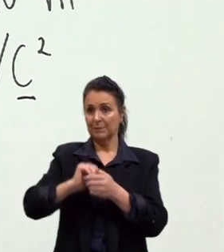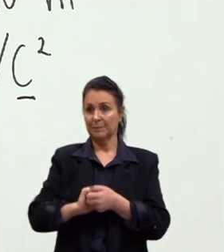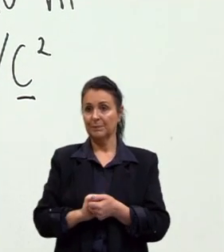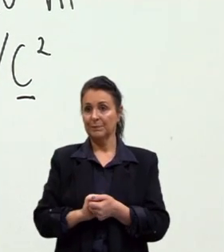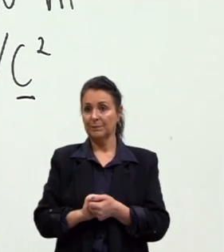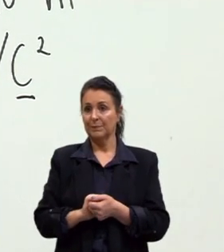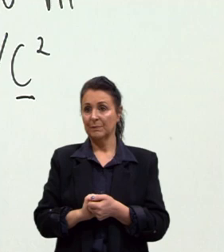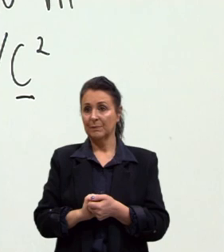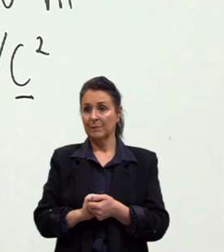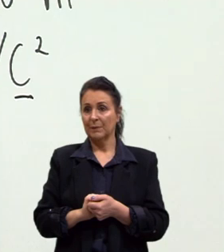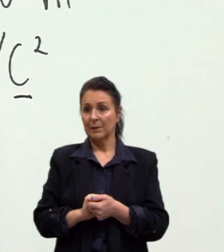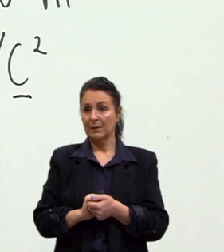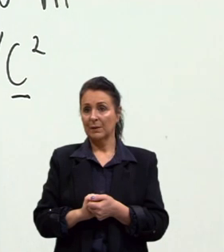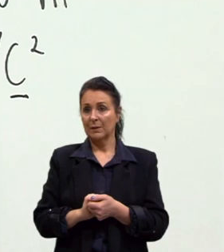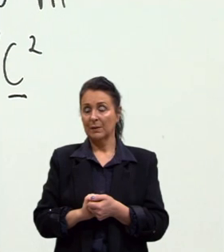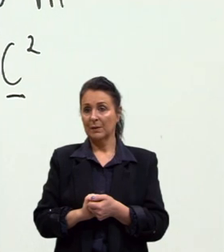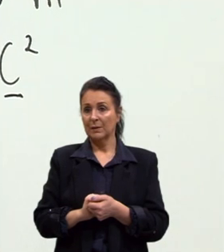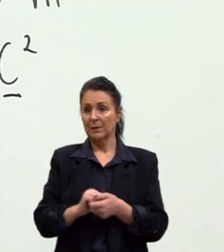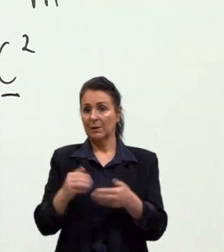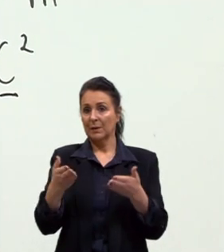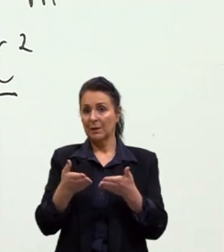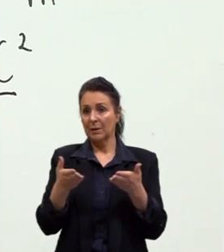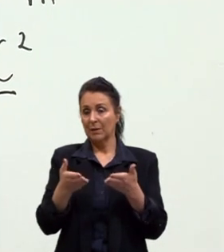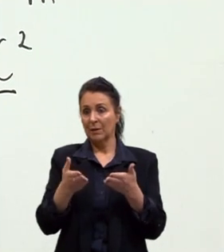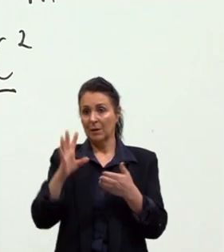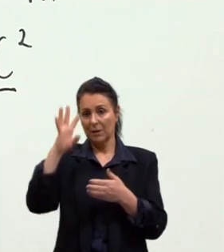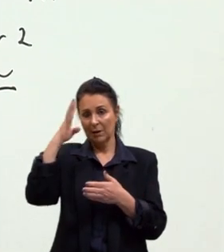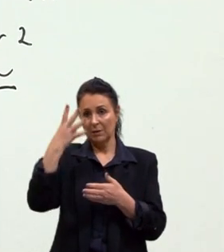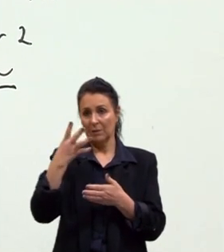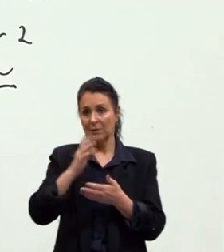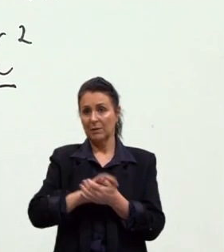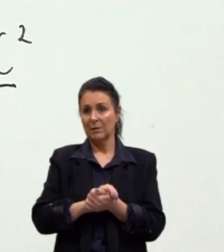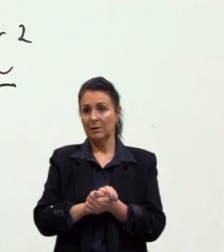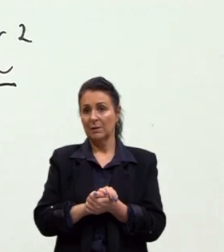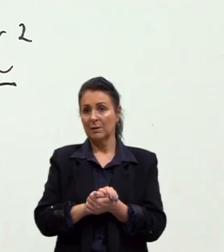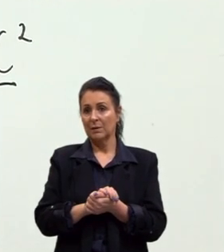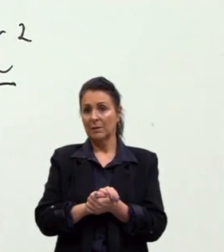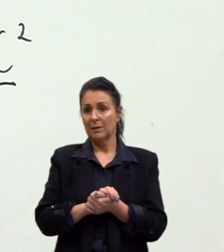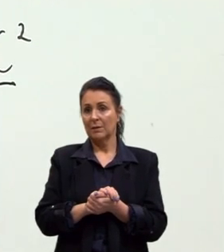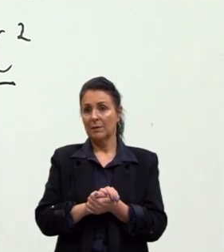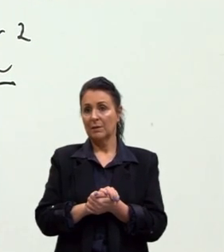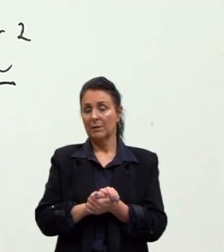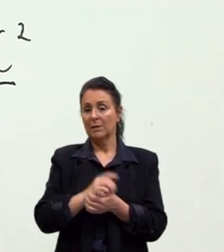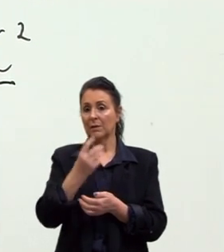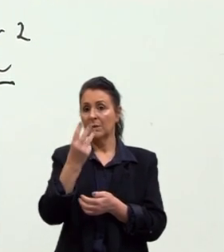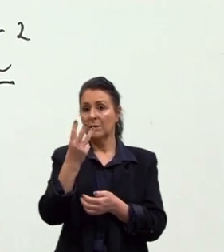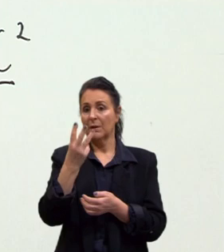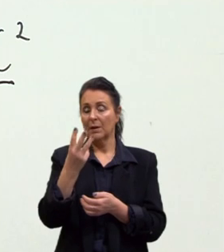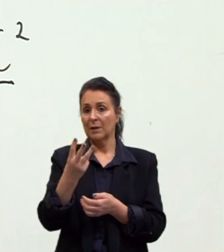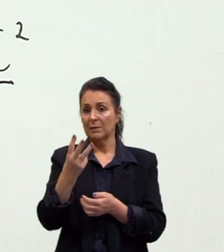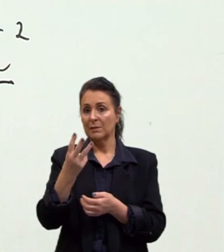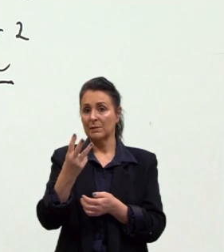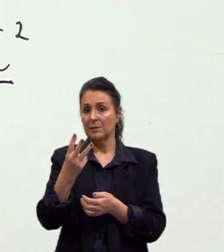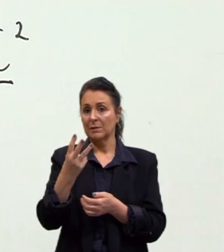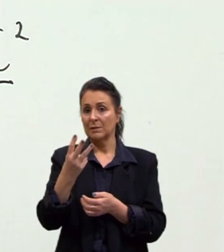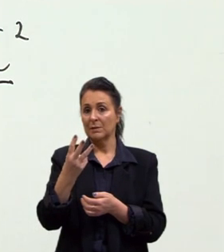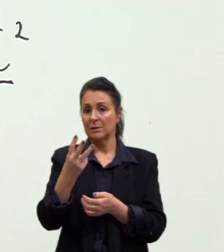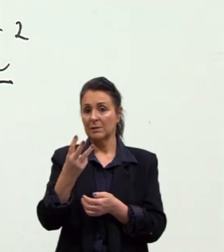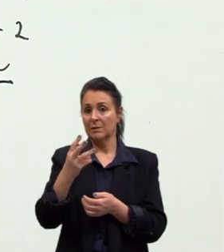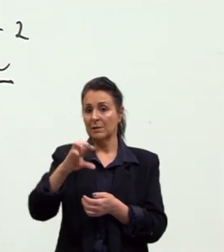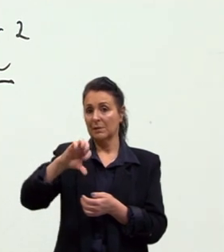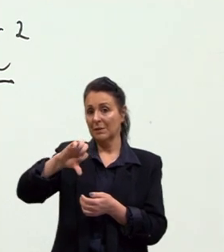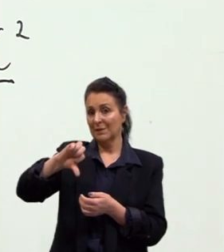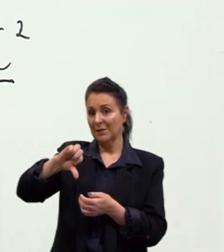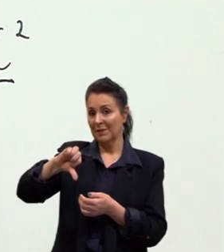vou diferente tá vamos resolver essa daqui de baixo então agora três elevado ao quadrado é quando